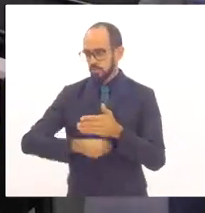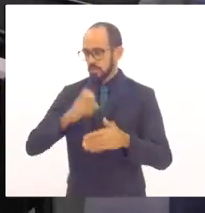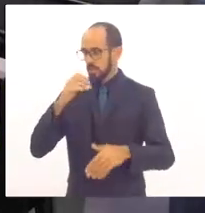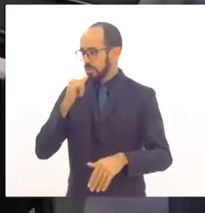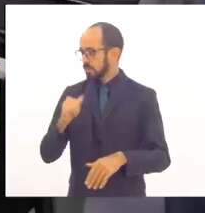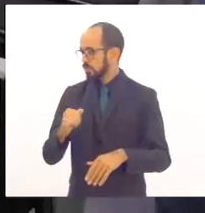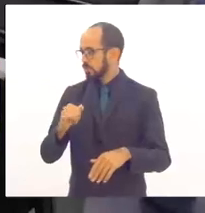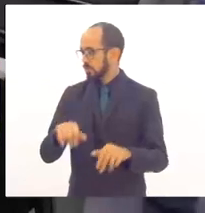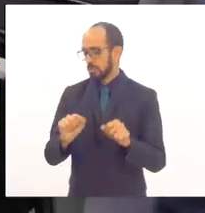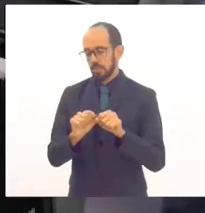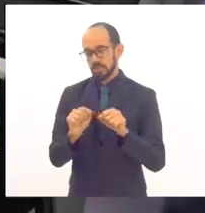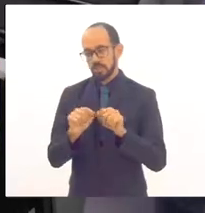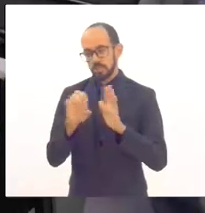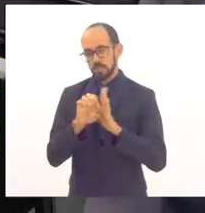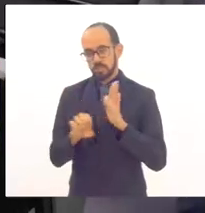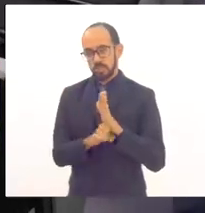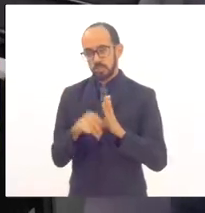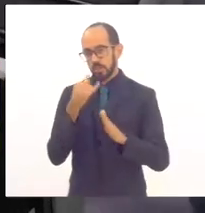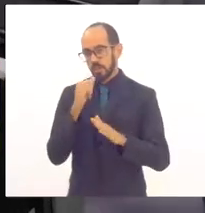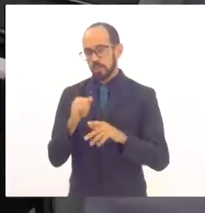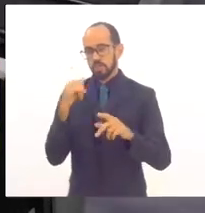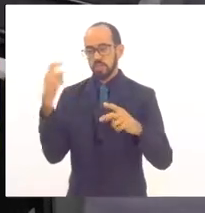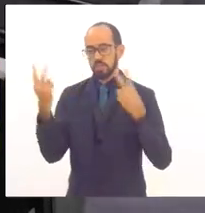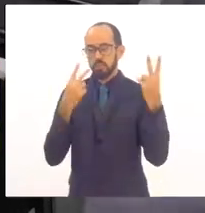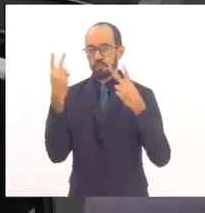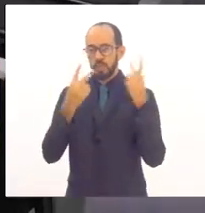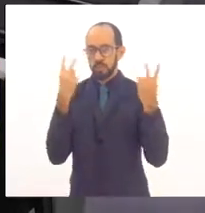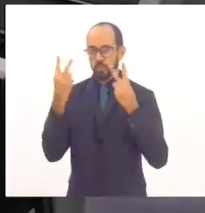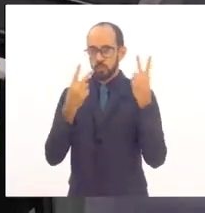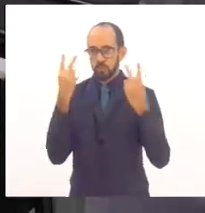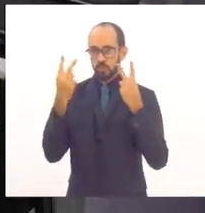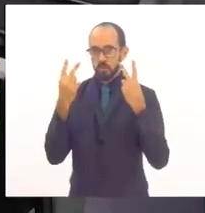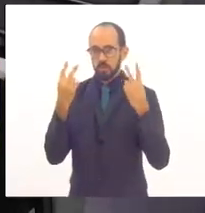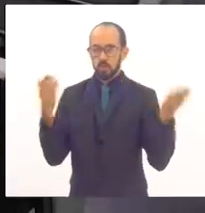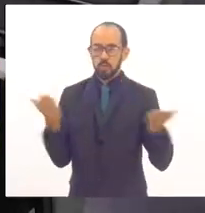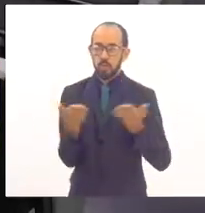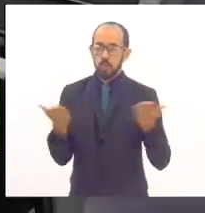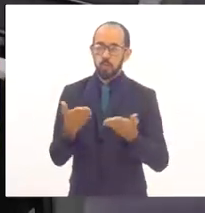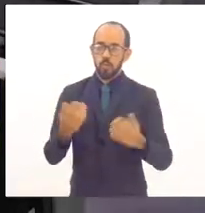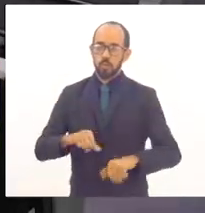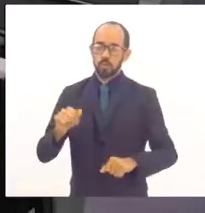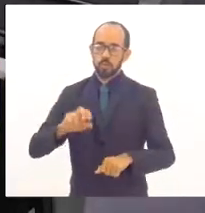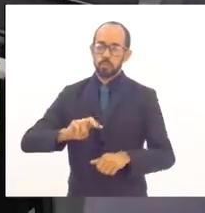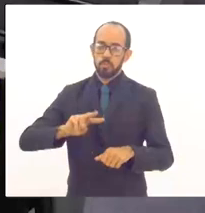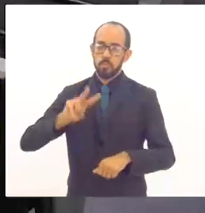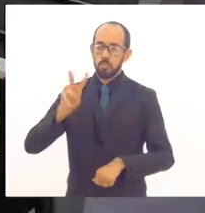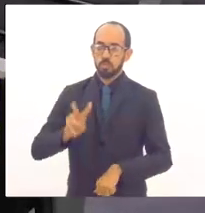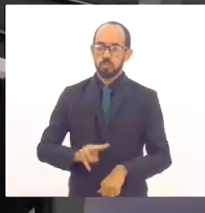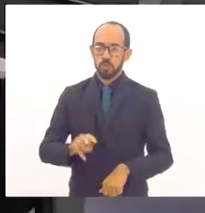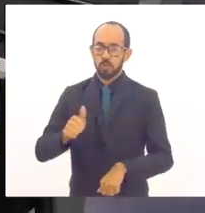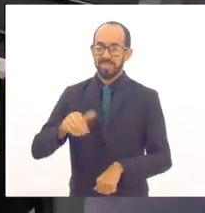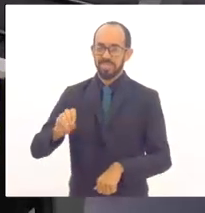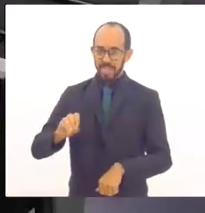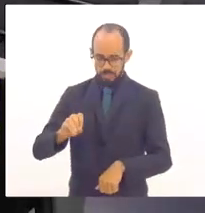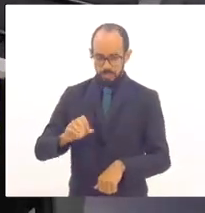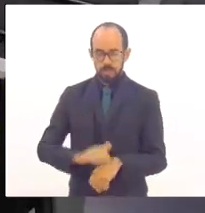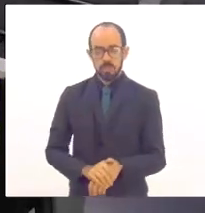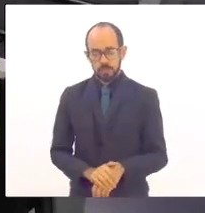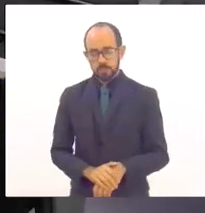ter edital exclusivo para energia eólica, e energia eólica multiplicou por 10 nos últimos